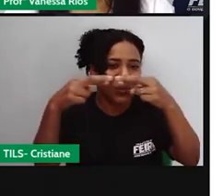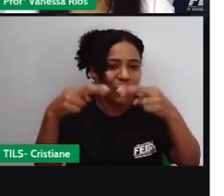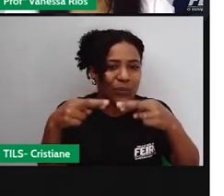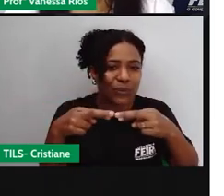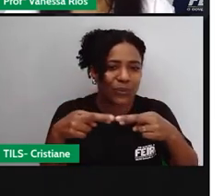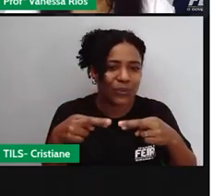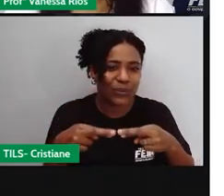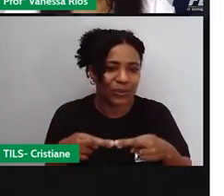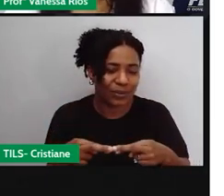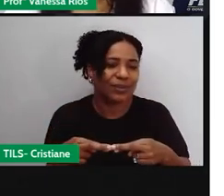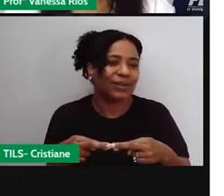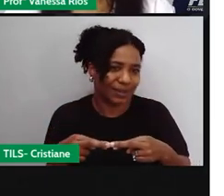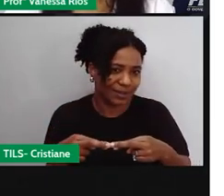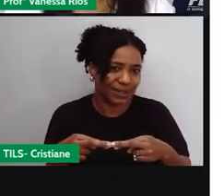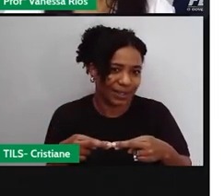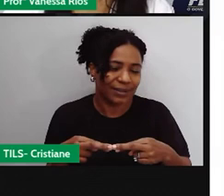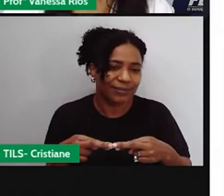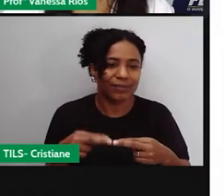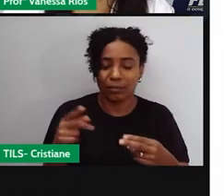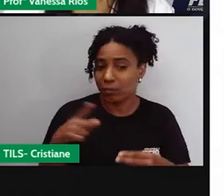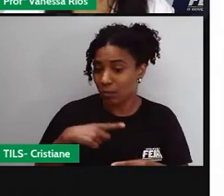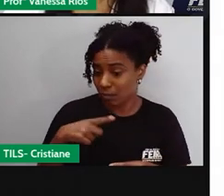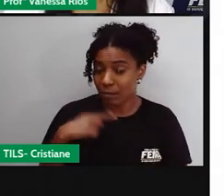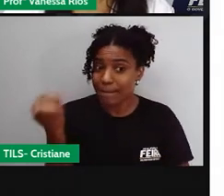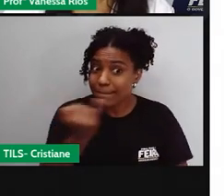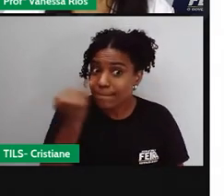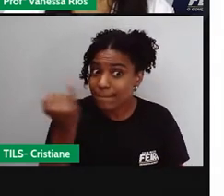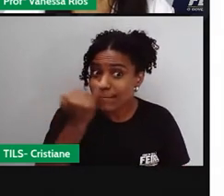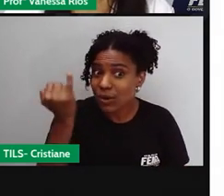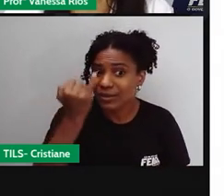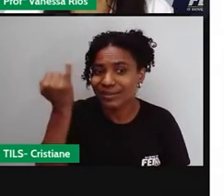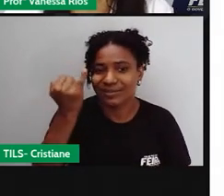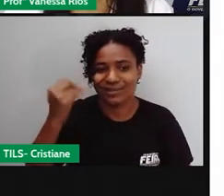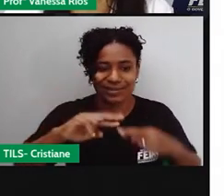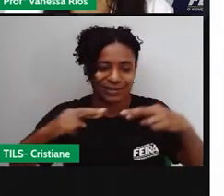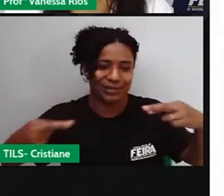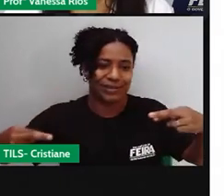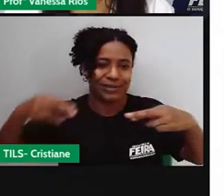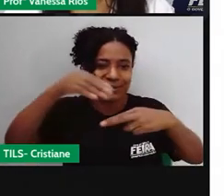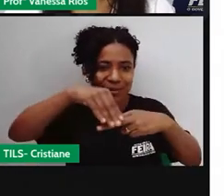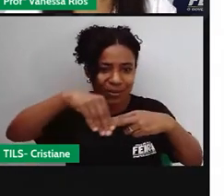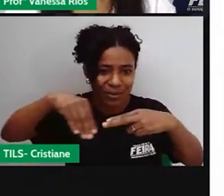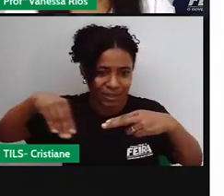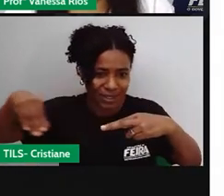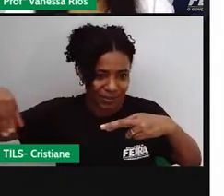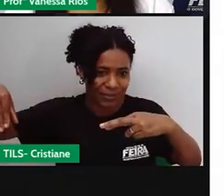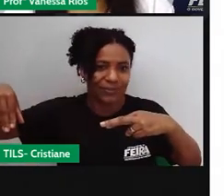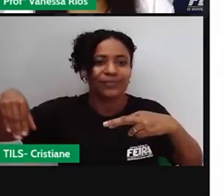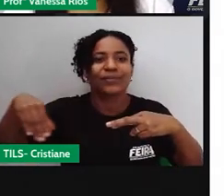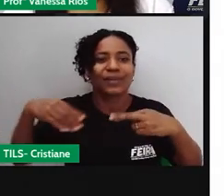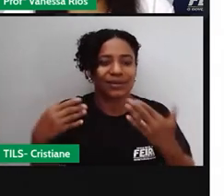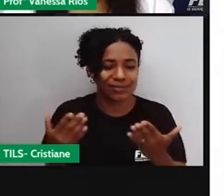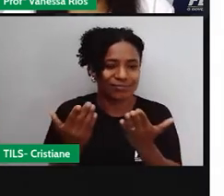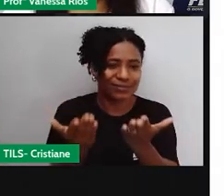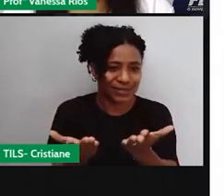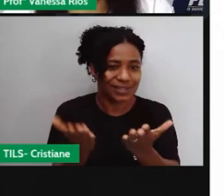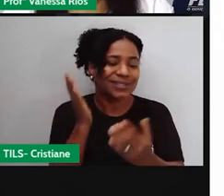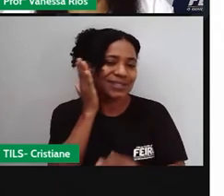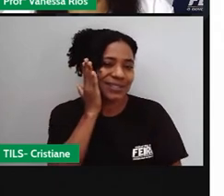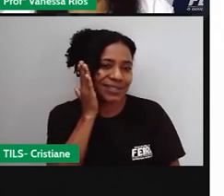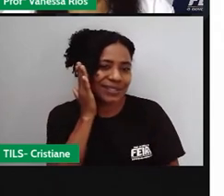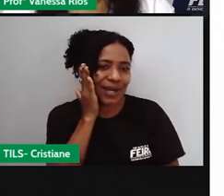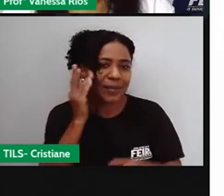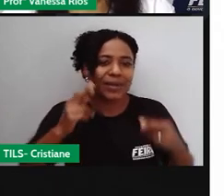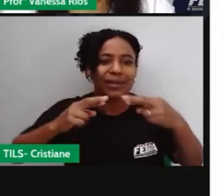rimas é algo presente, as rimas são algo presente nos textos da literatura de cordel. E acredito que vocês já sabem, né, o